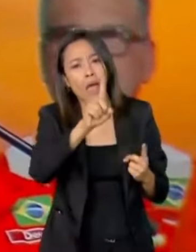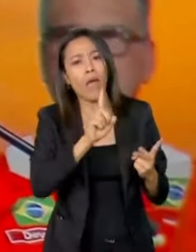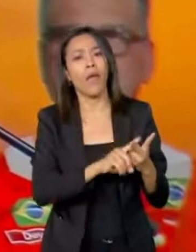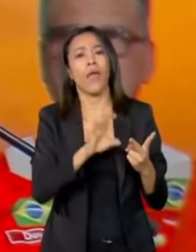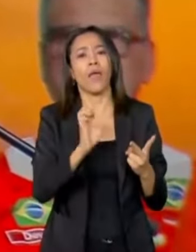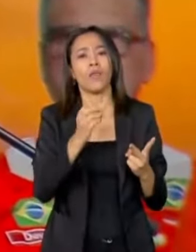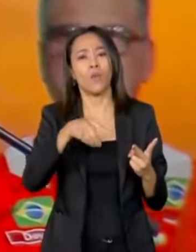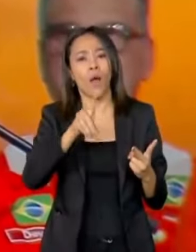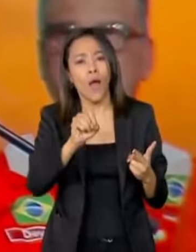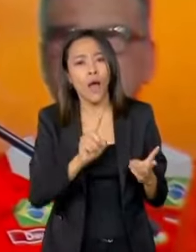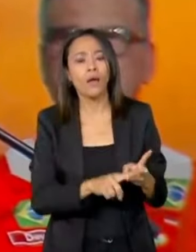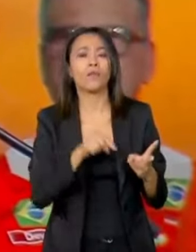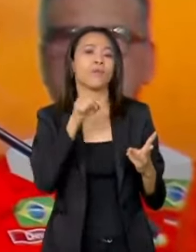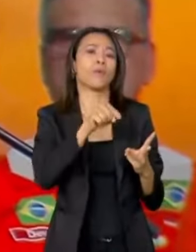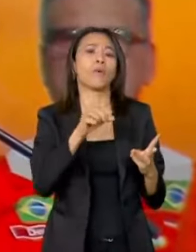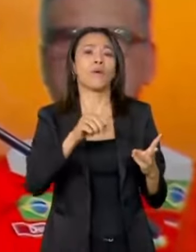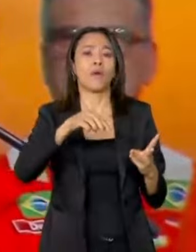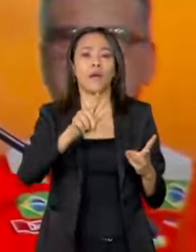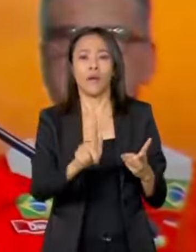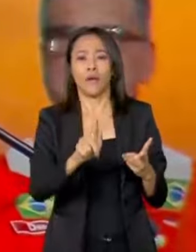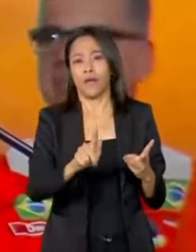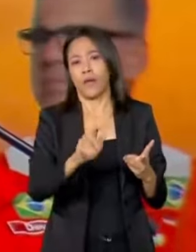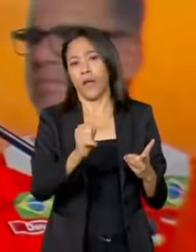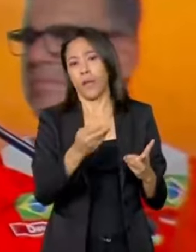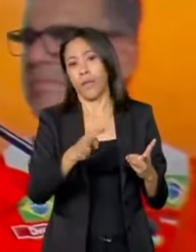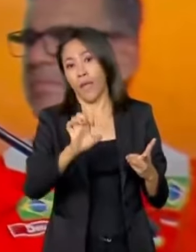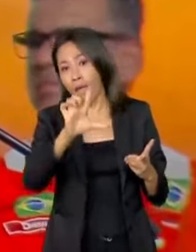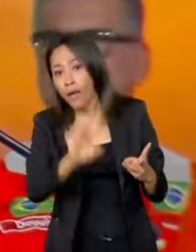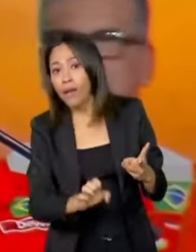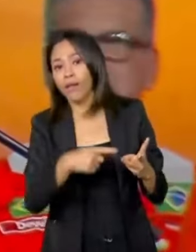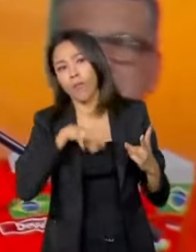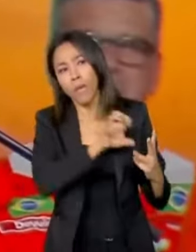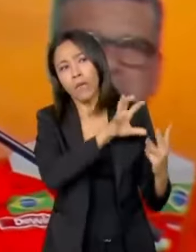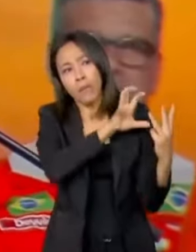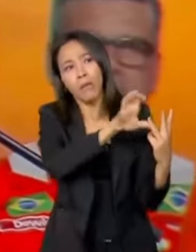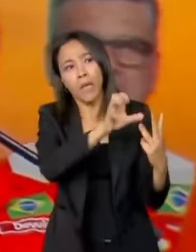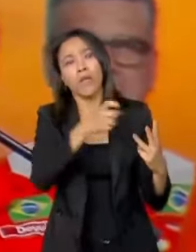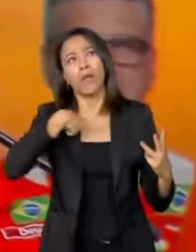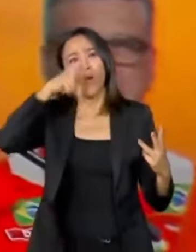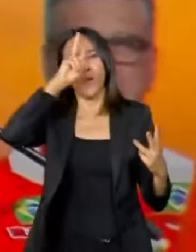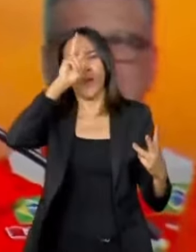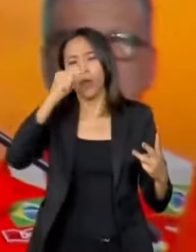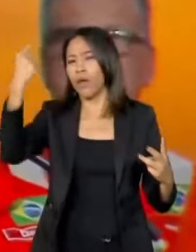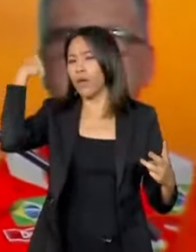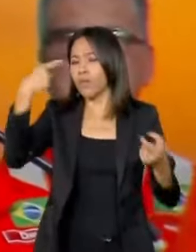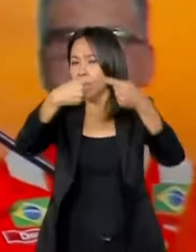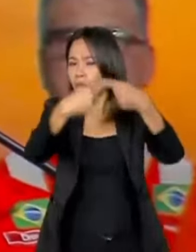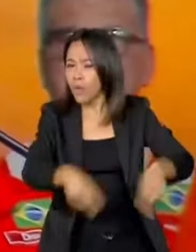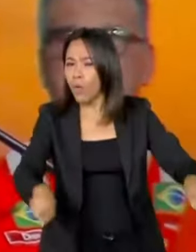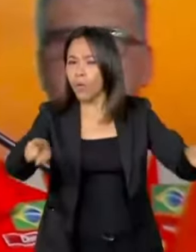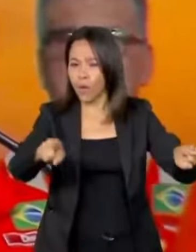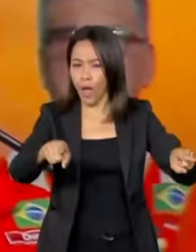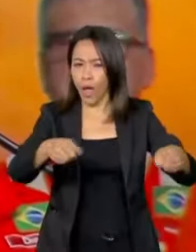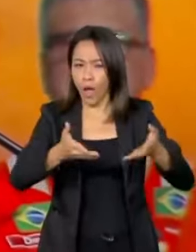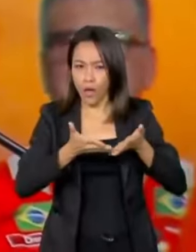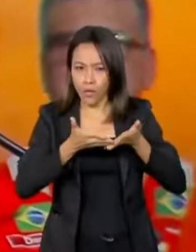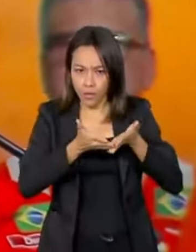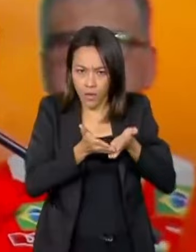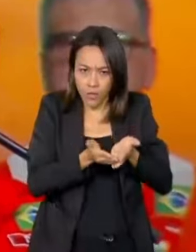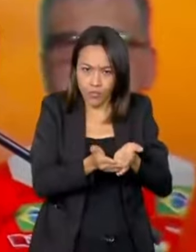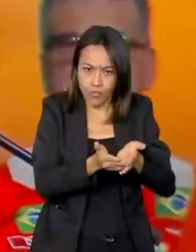Sérgio Gabriele. Eu lembro que quando eu fui inaugurar o estaleiro lá em Pernambuco, na volta, nós passamos na